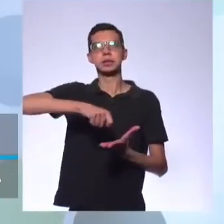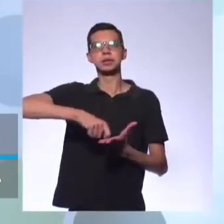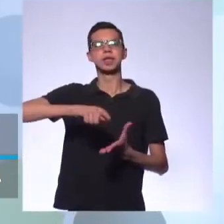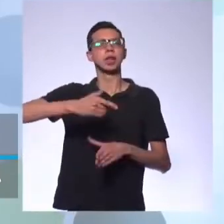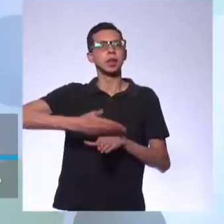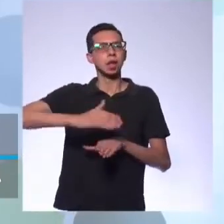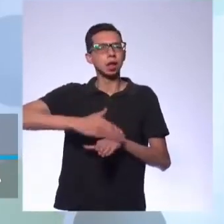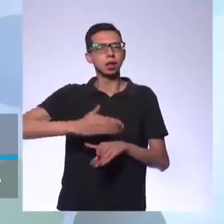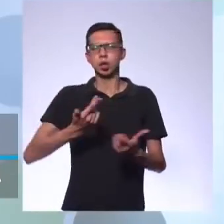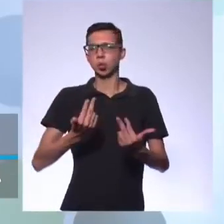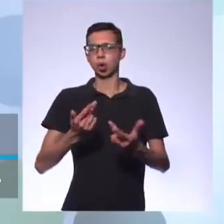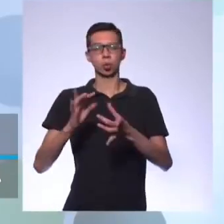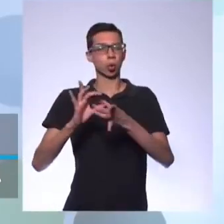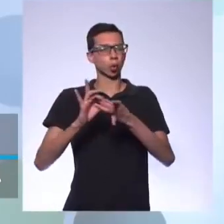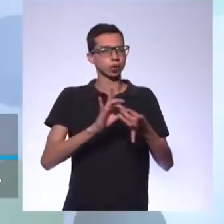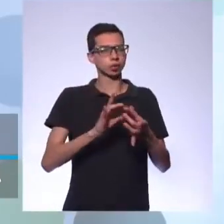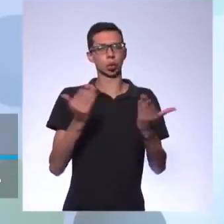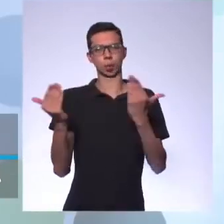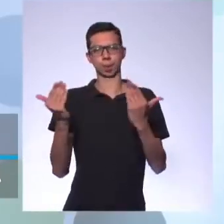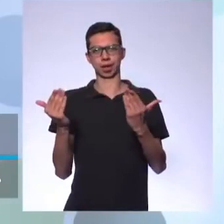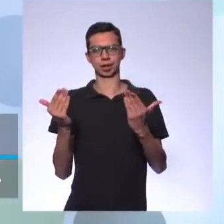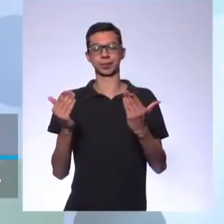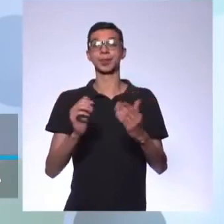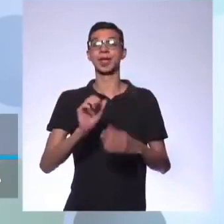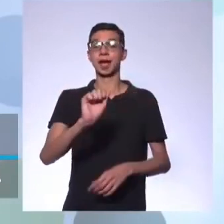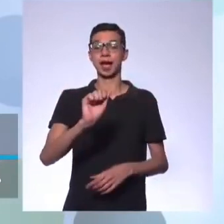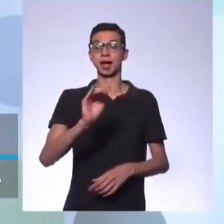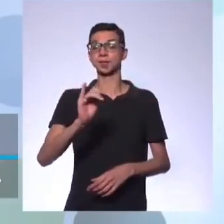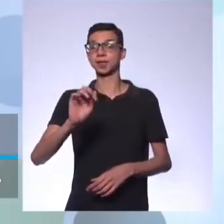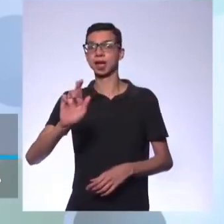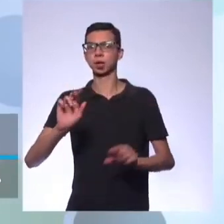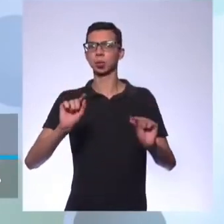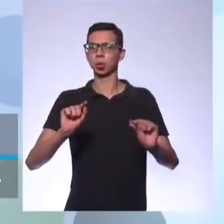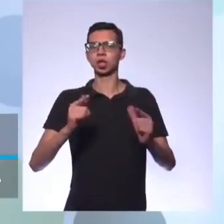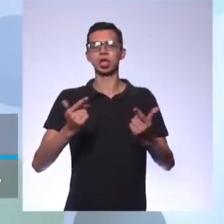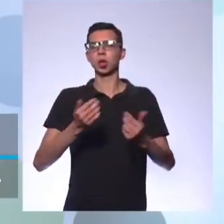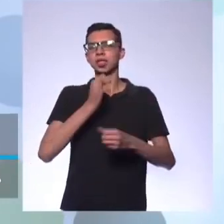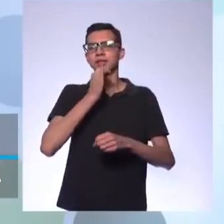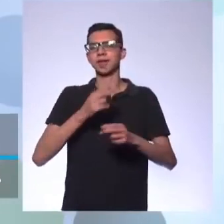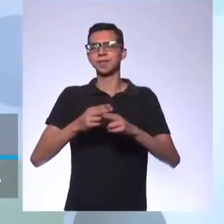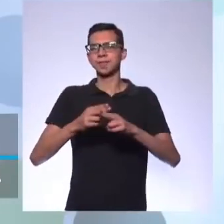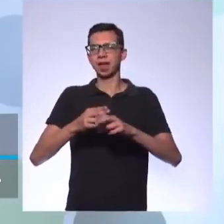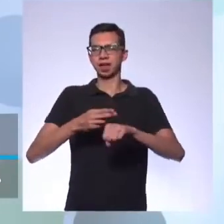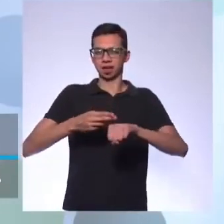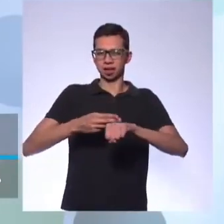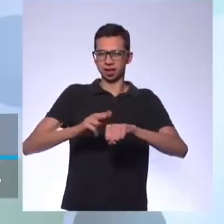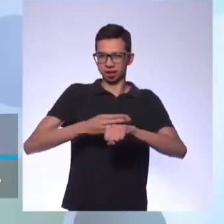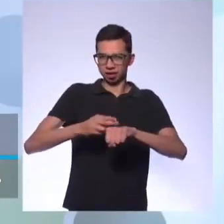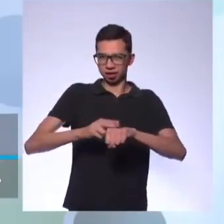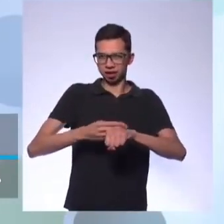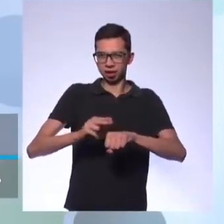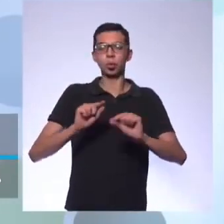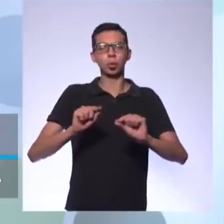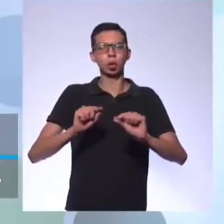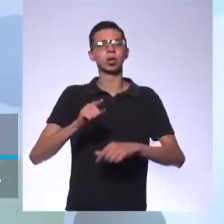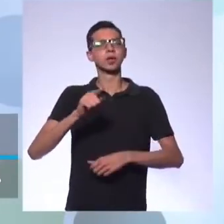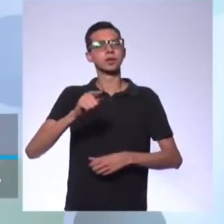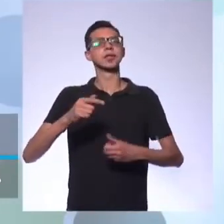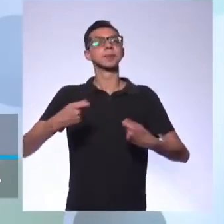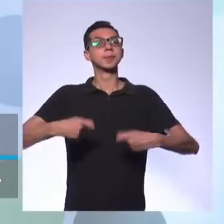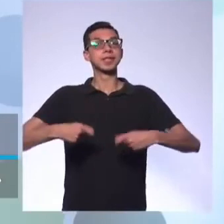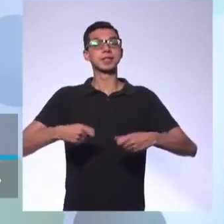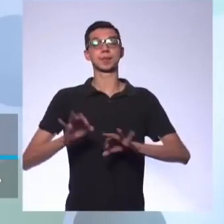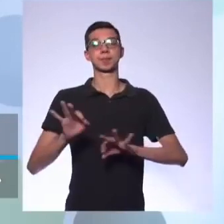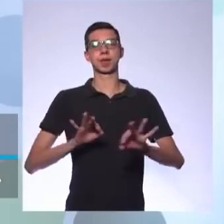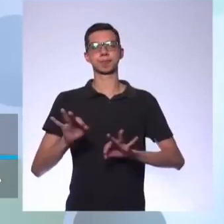E afiar é você se organizar para a vida, é você estar preparado, não só para o mercado de trabalho, para pensar, para refletir. Esse